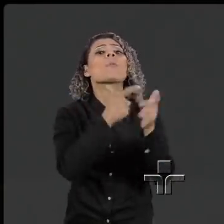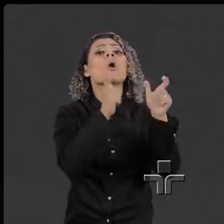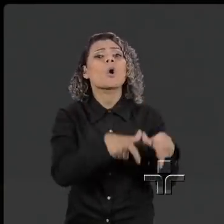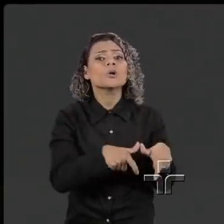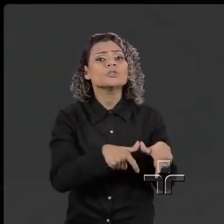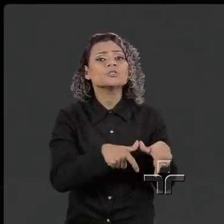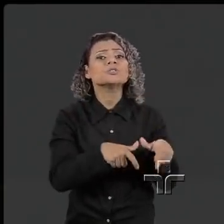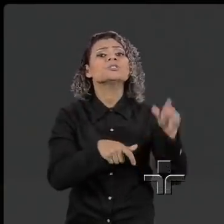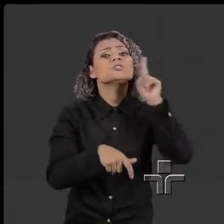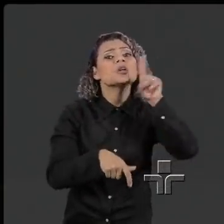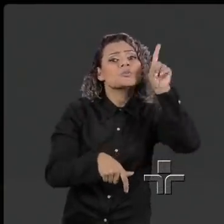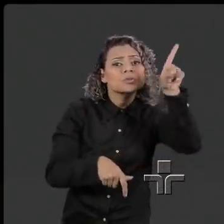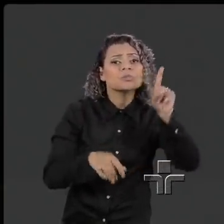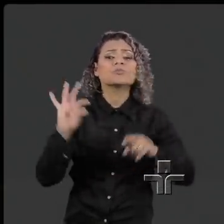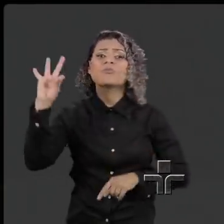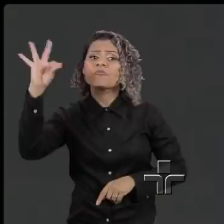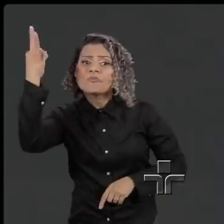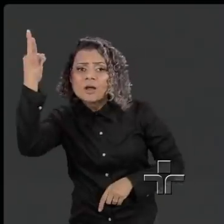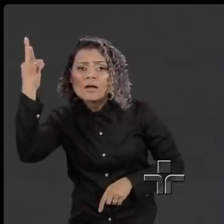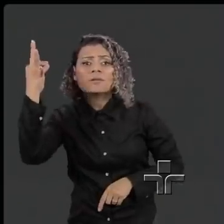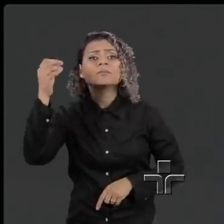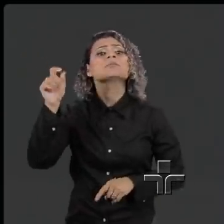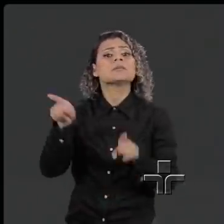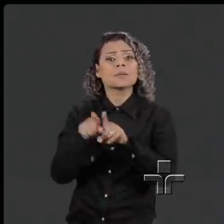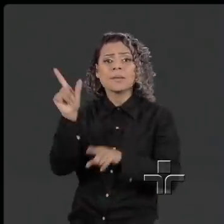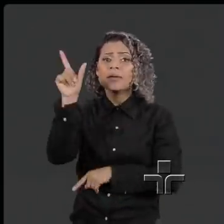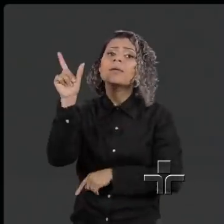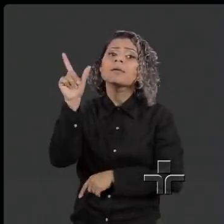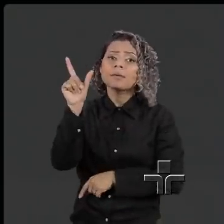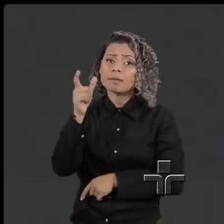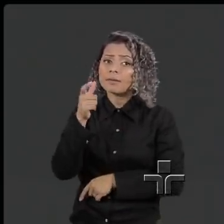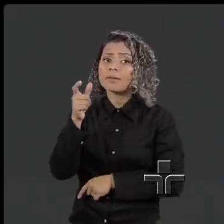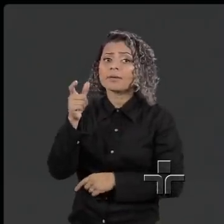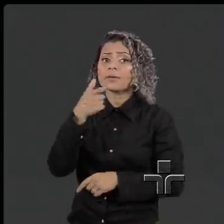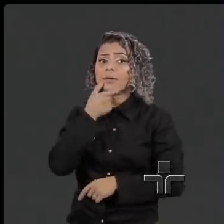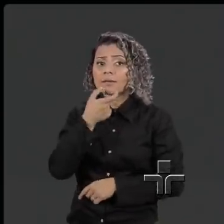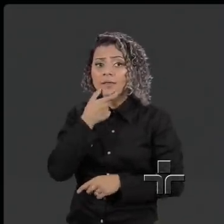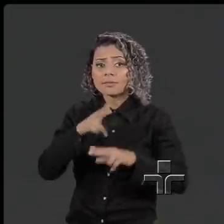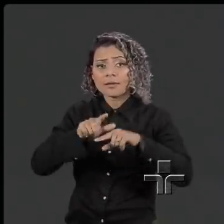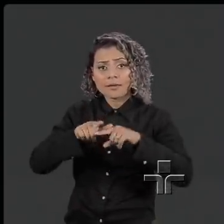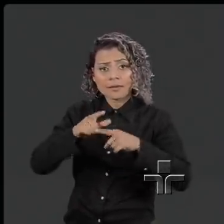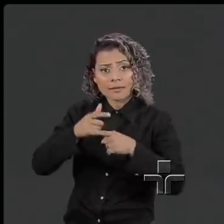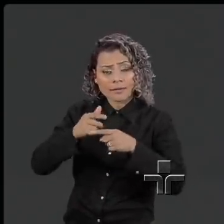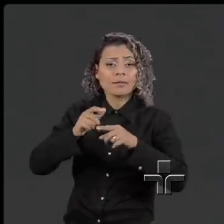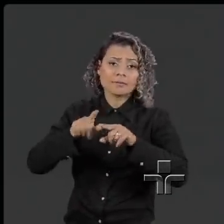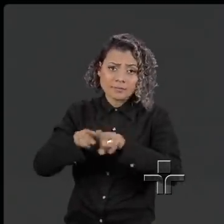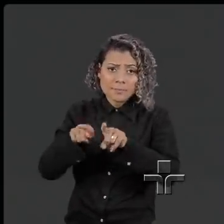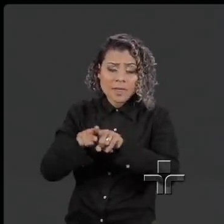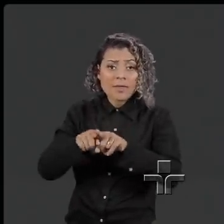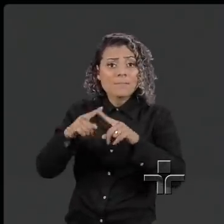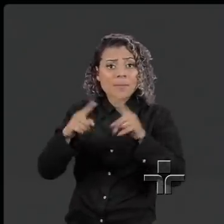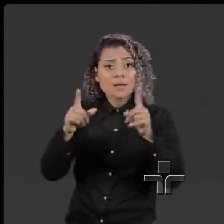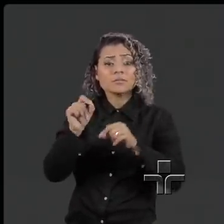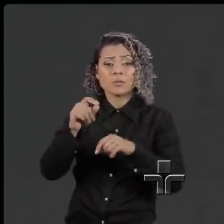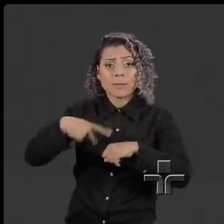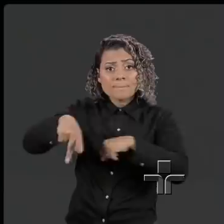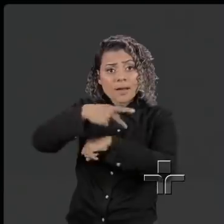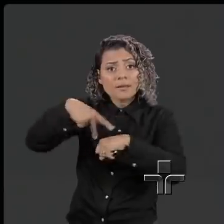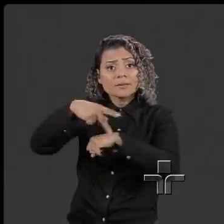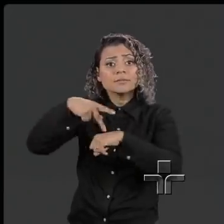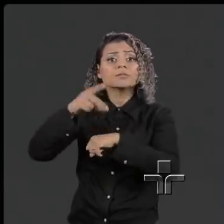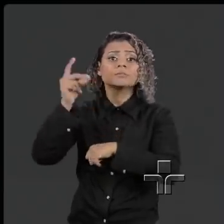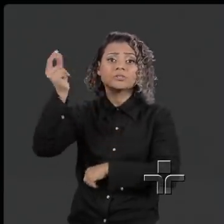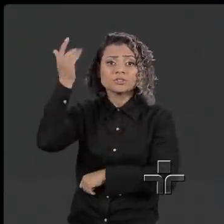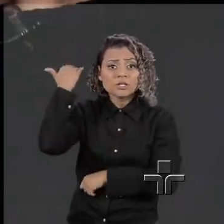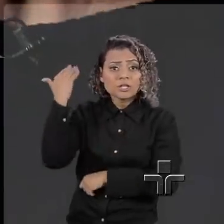da França, da Inglaterra e ainda com um embargo saudita por mar, por via marítima, a esse país que na antiguidade